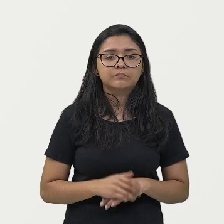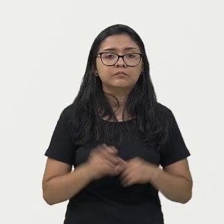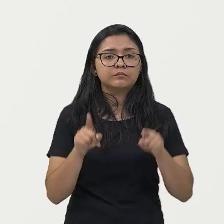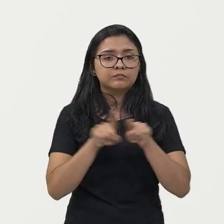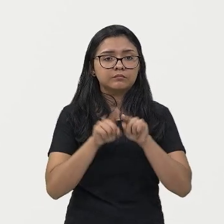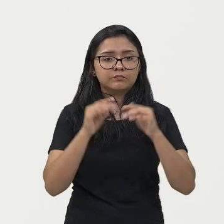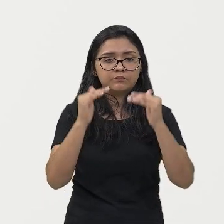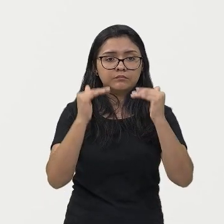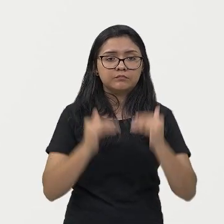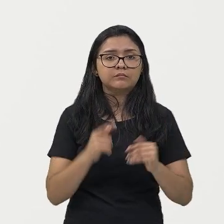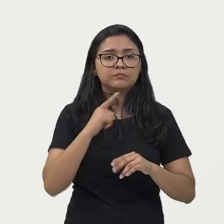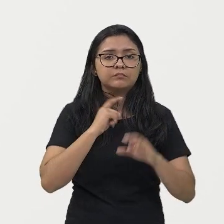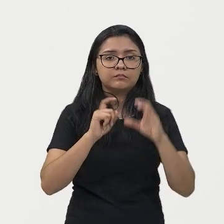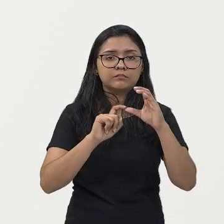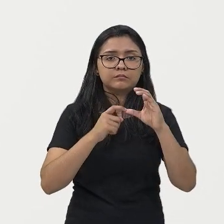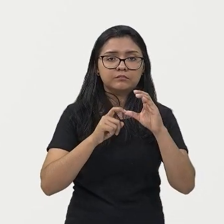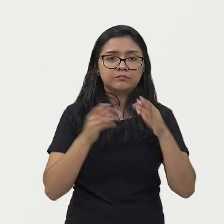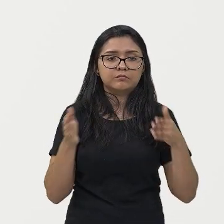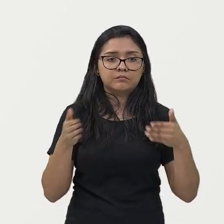alicíclica,